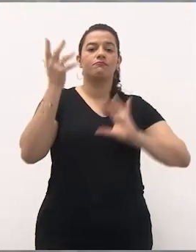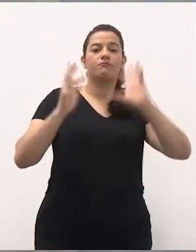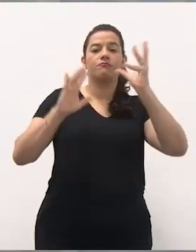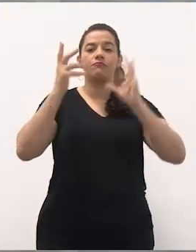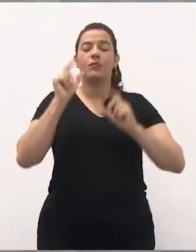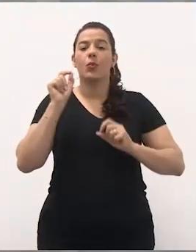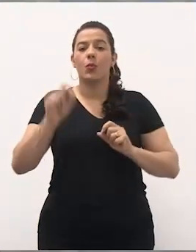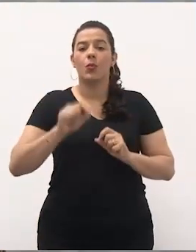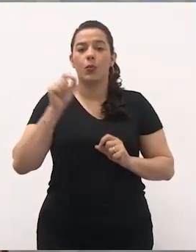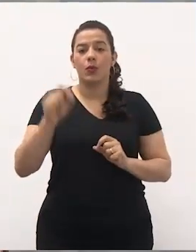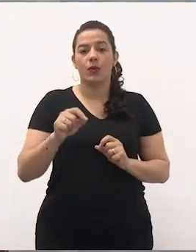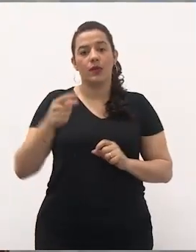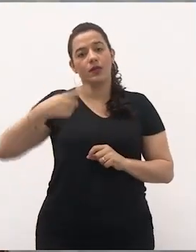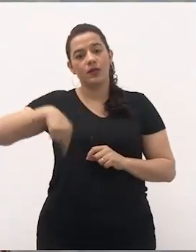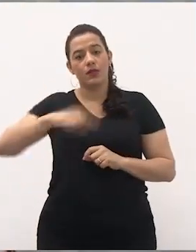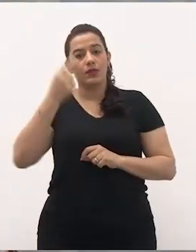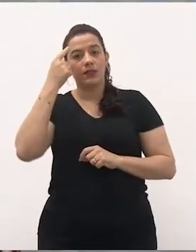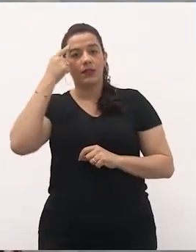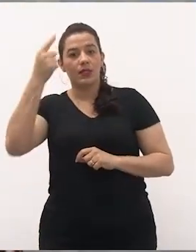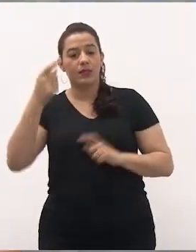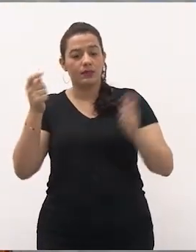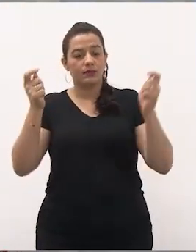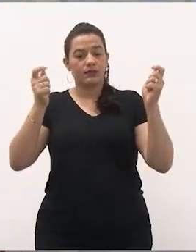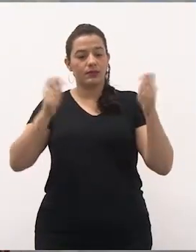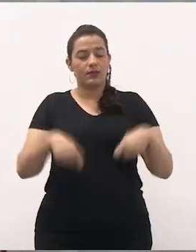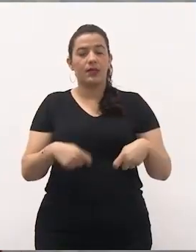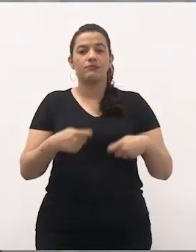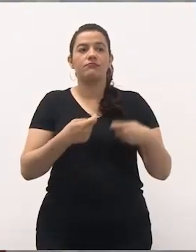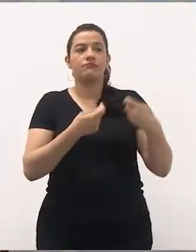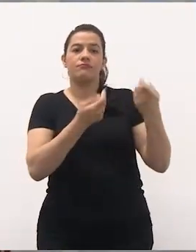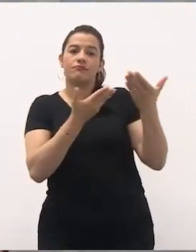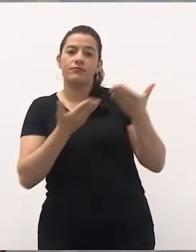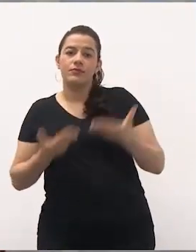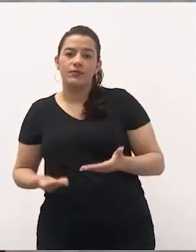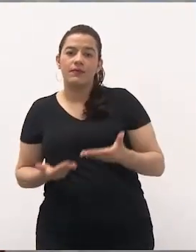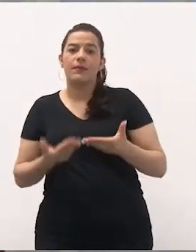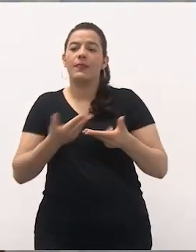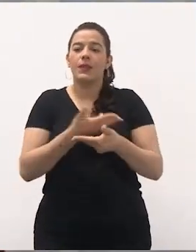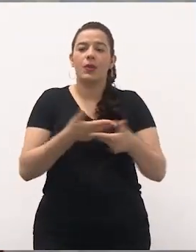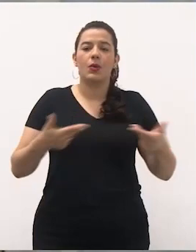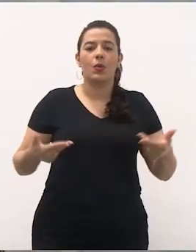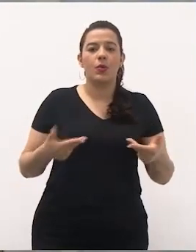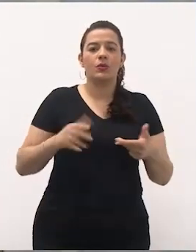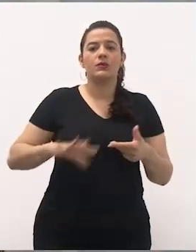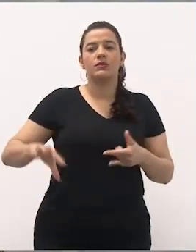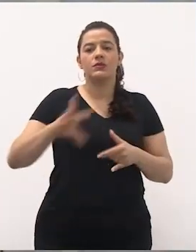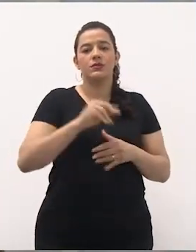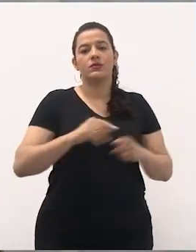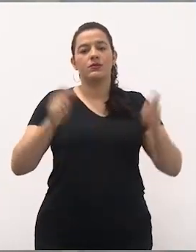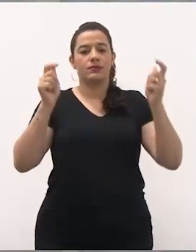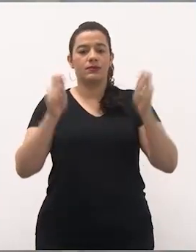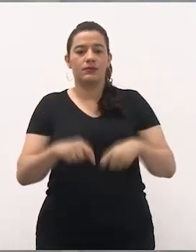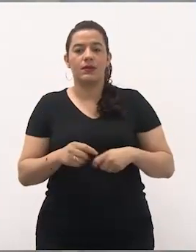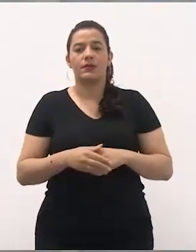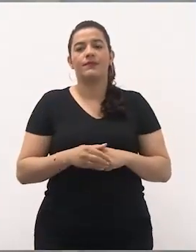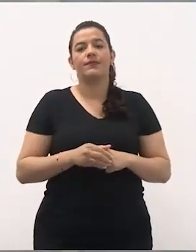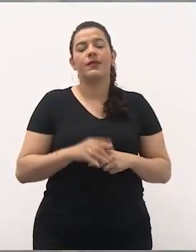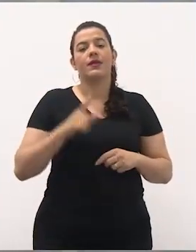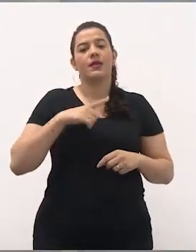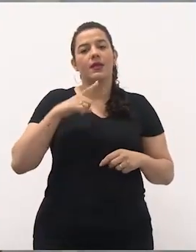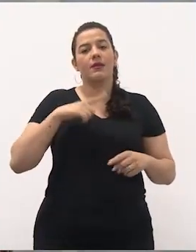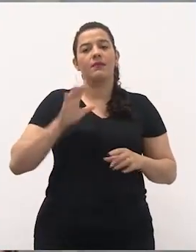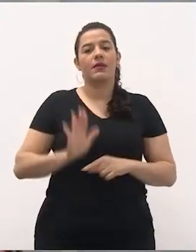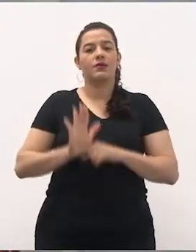que a gente pudesse também trazer alguma coisa prática para dar uma